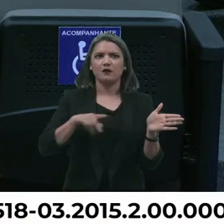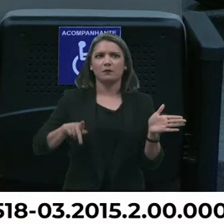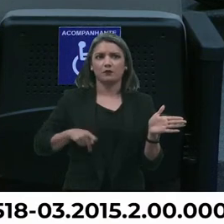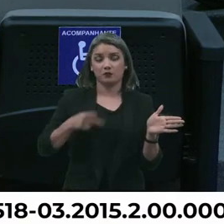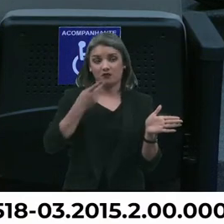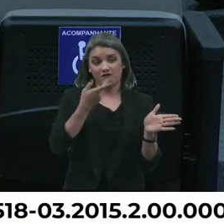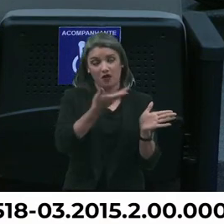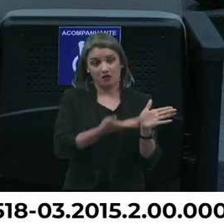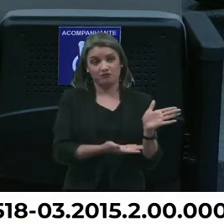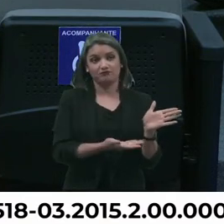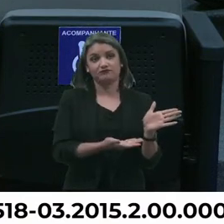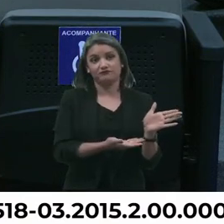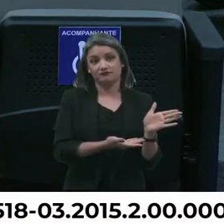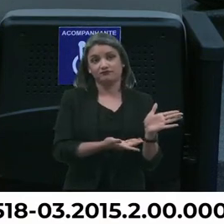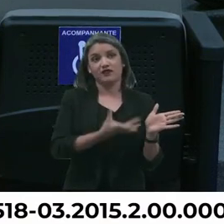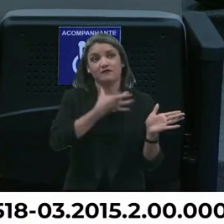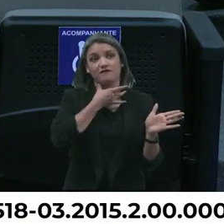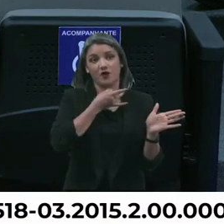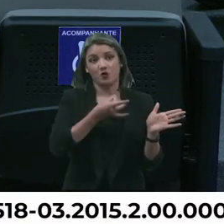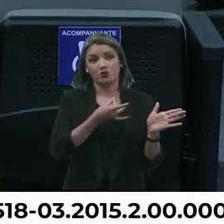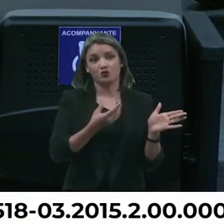falso.